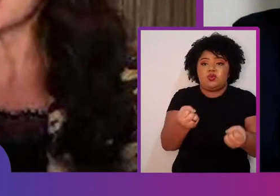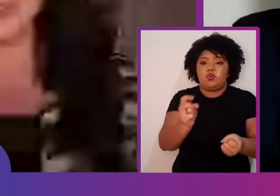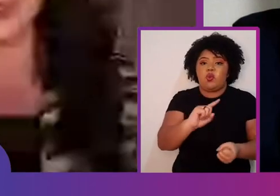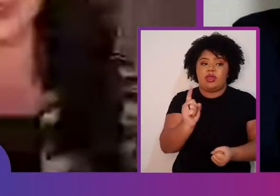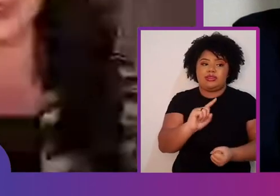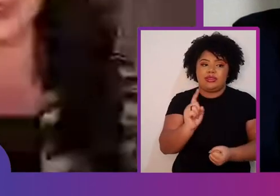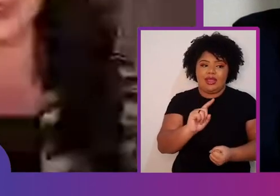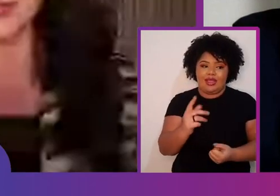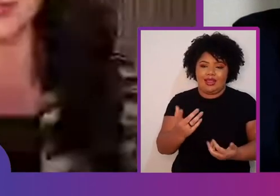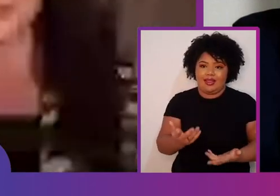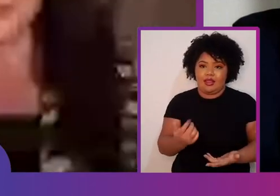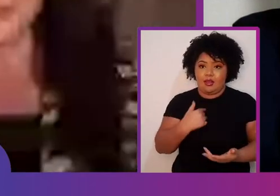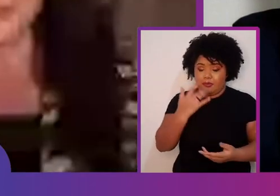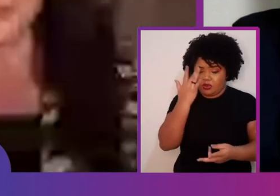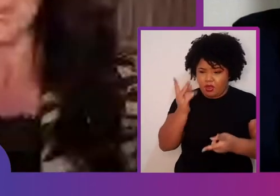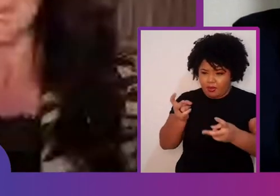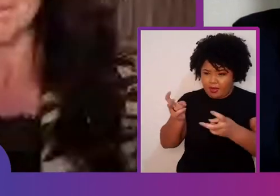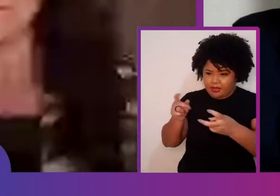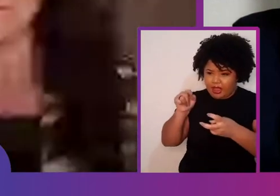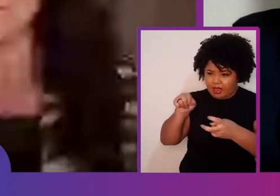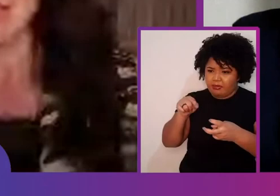veem a verdade.